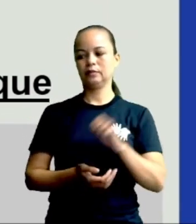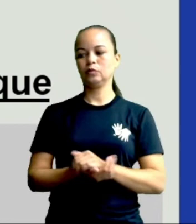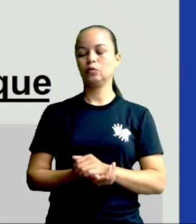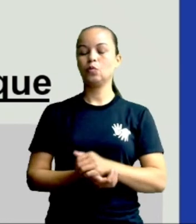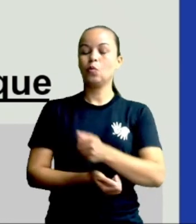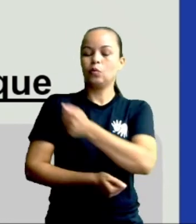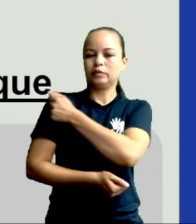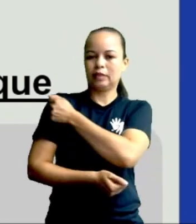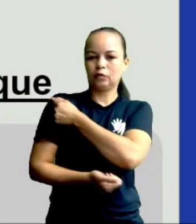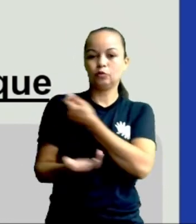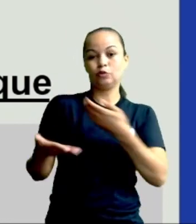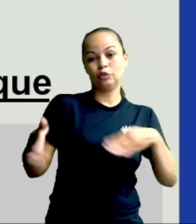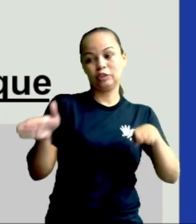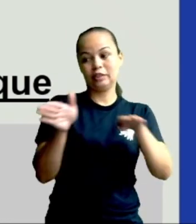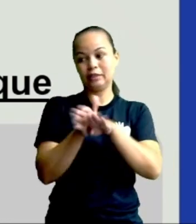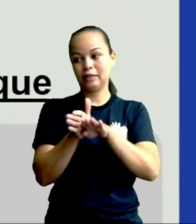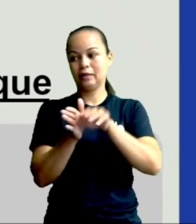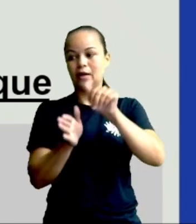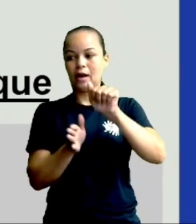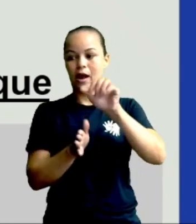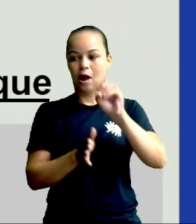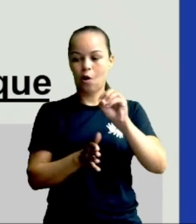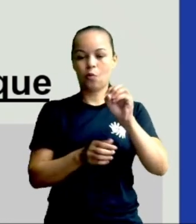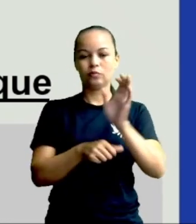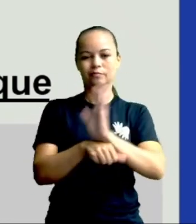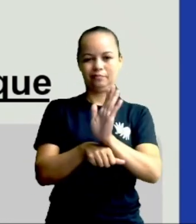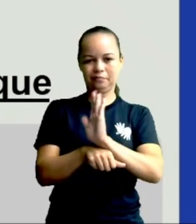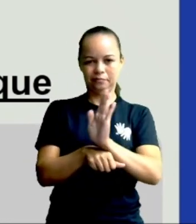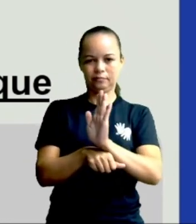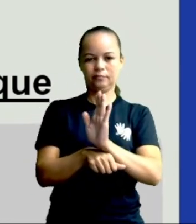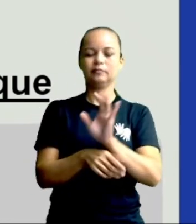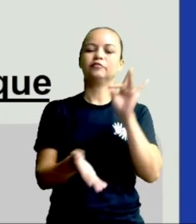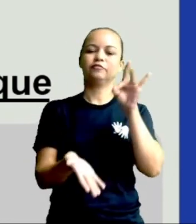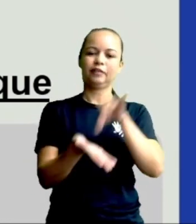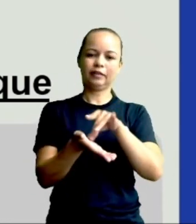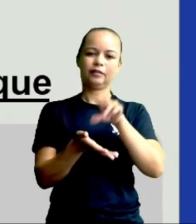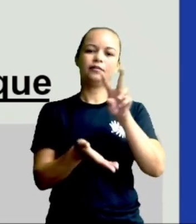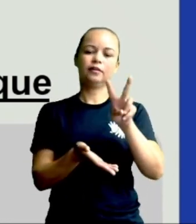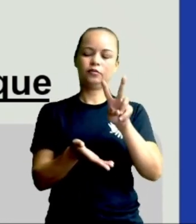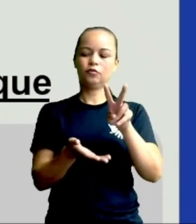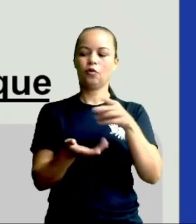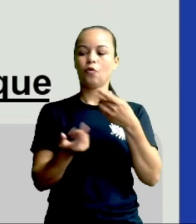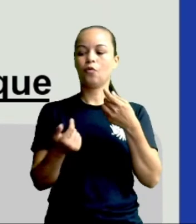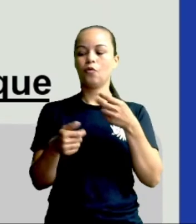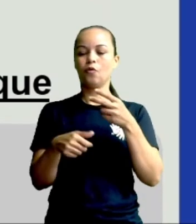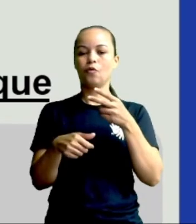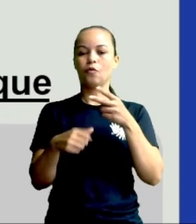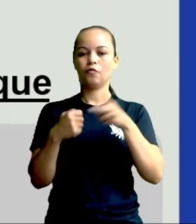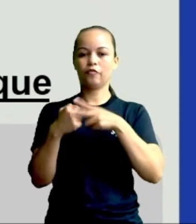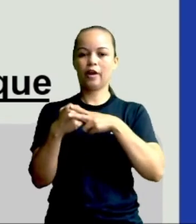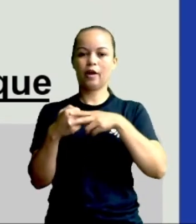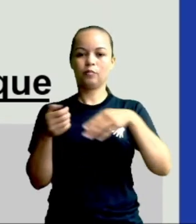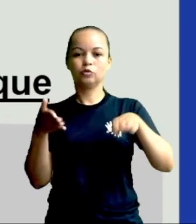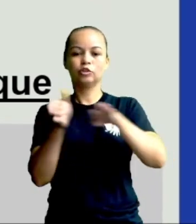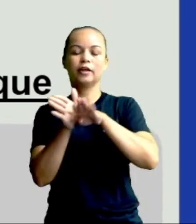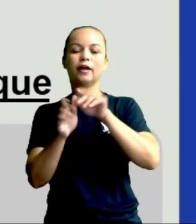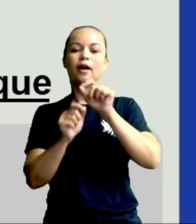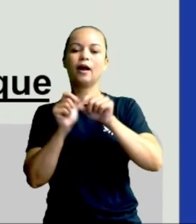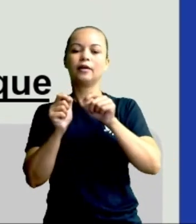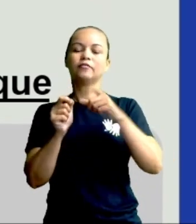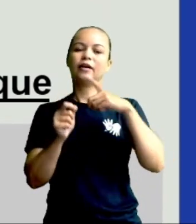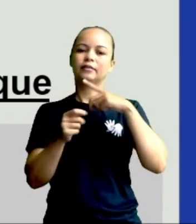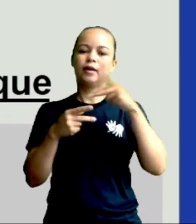os alunos chegaram ao cinema verdadeiro o verbo chegar ele sempre vai receber ou a